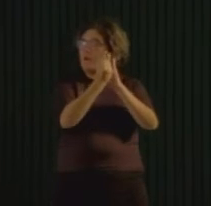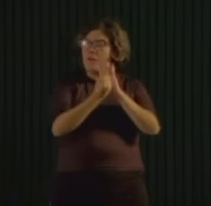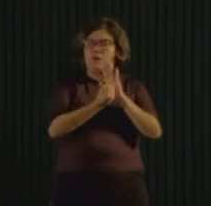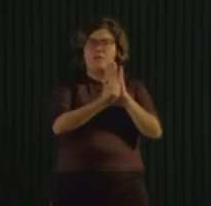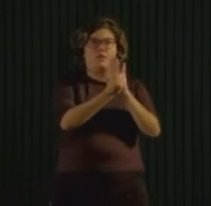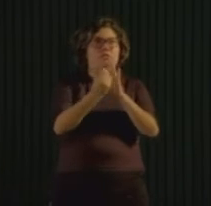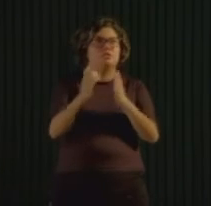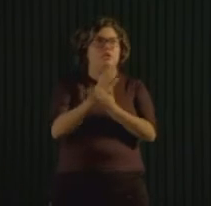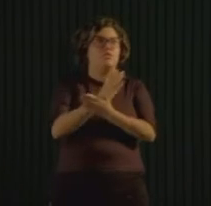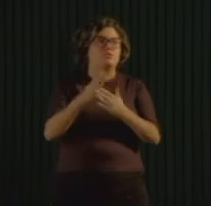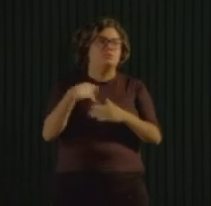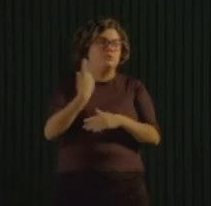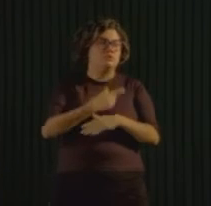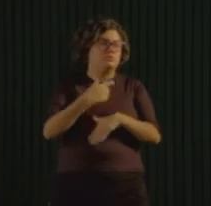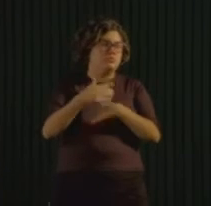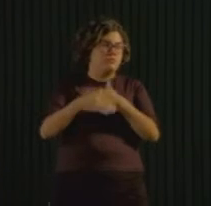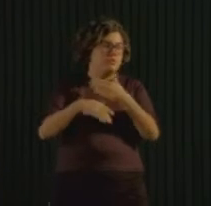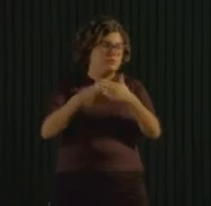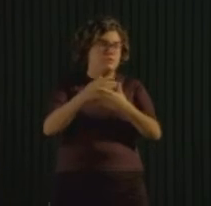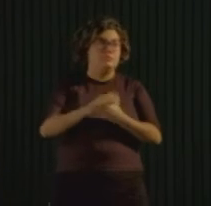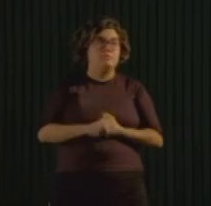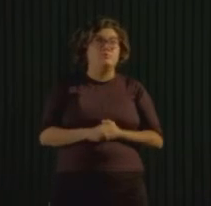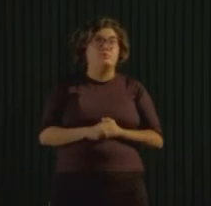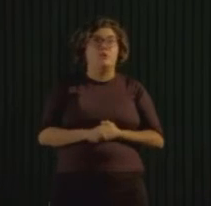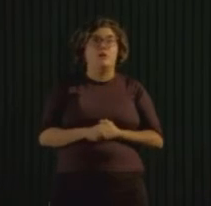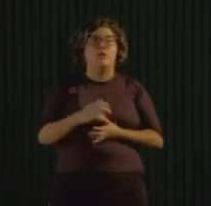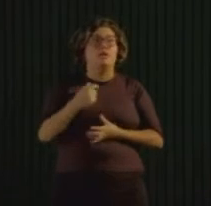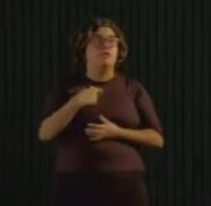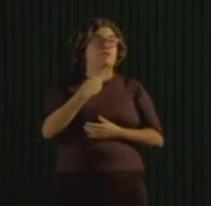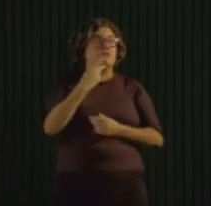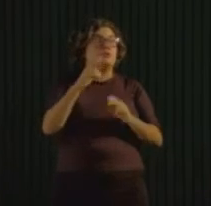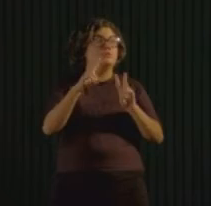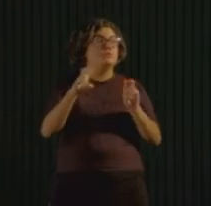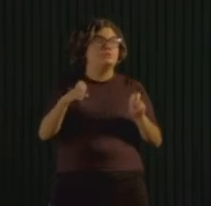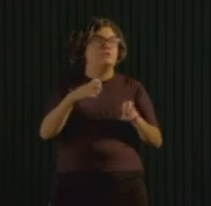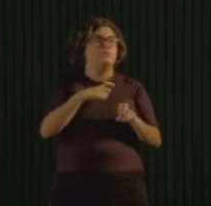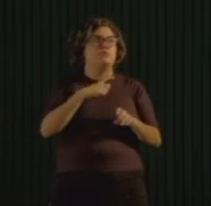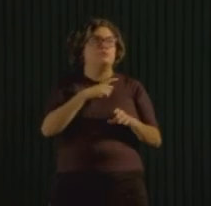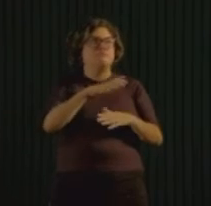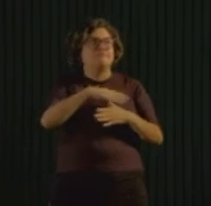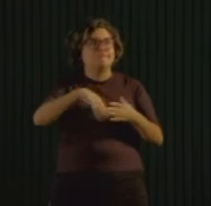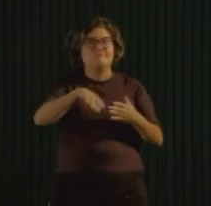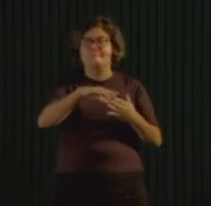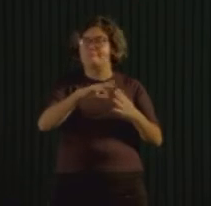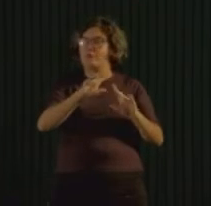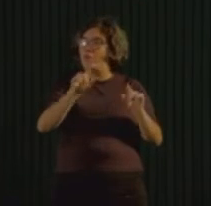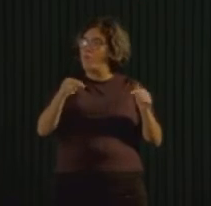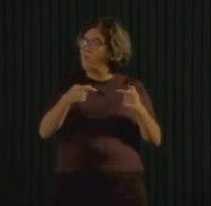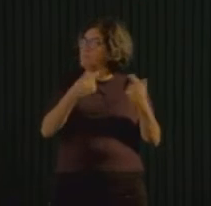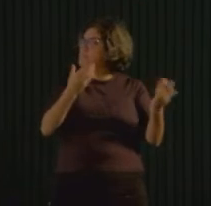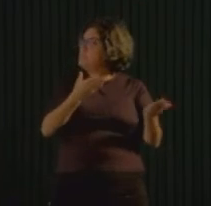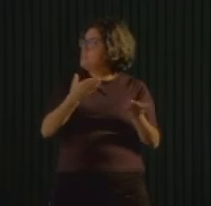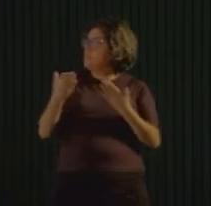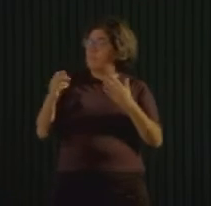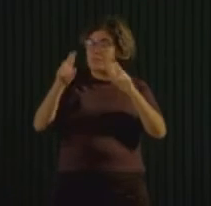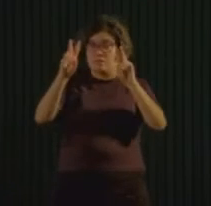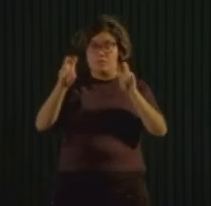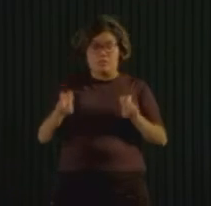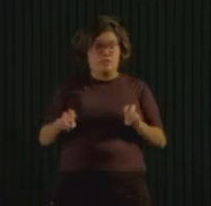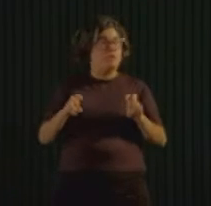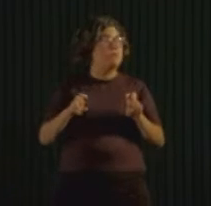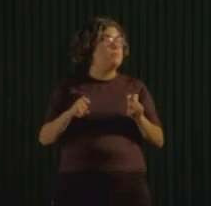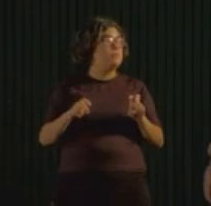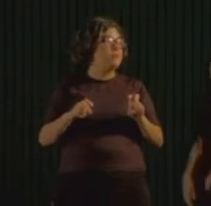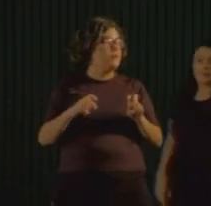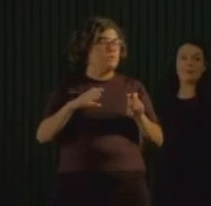marcas identificadas em alguns dos nossos processos. E aí eu vim falar um pouco sobre o oceano circular, que tem tudo a ver com